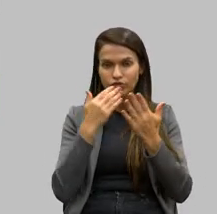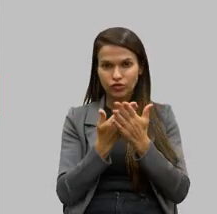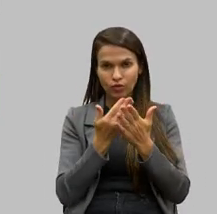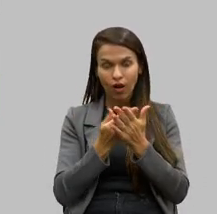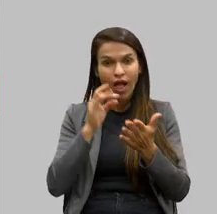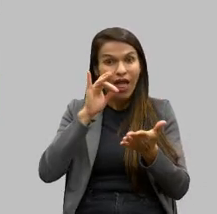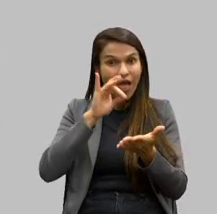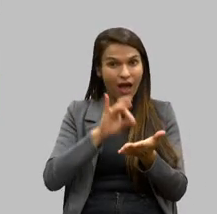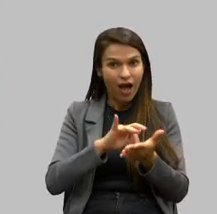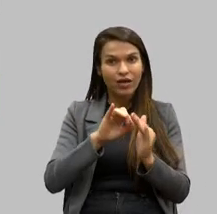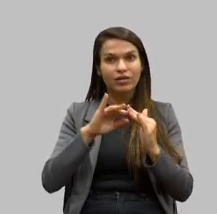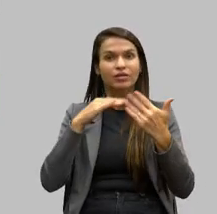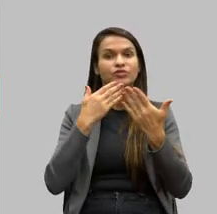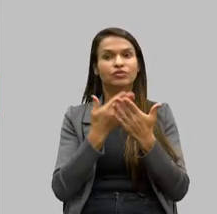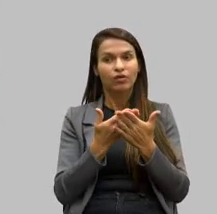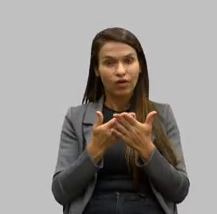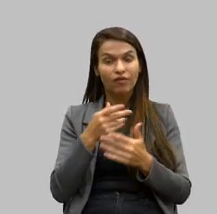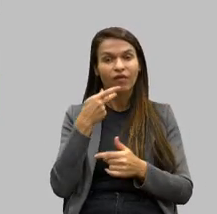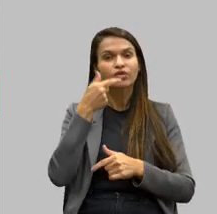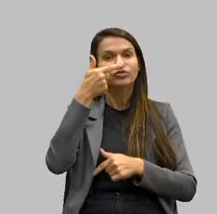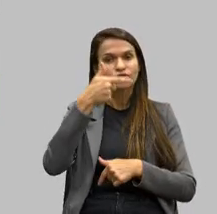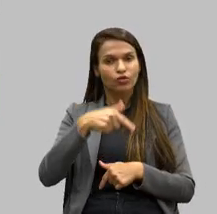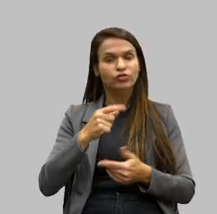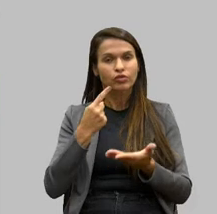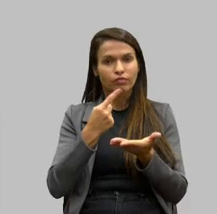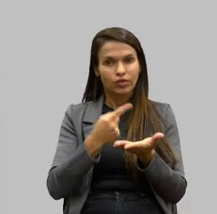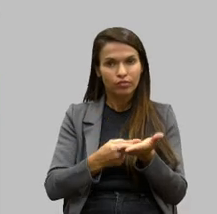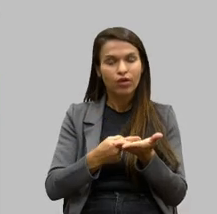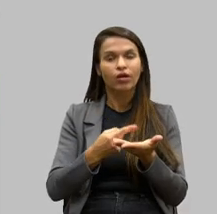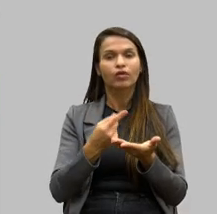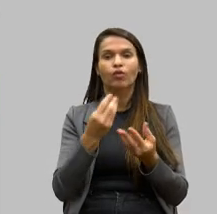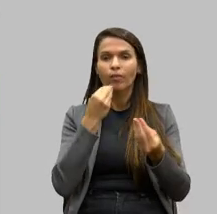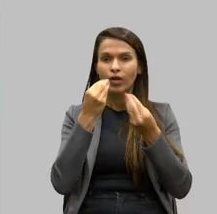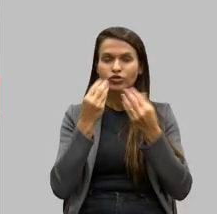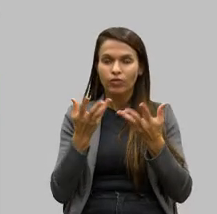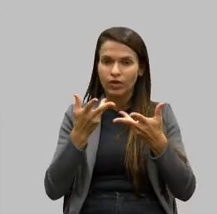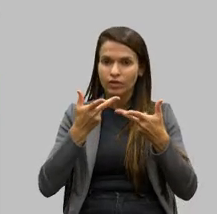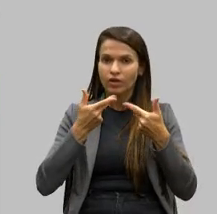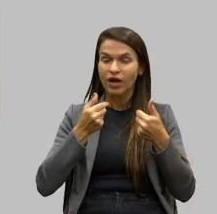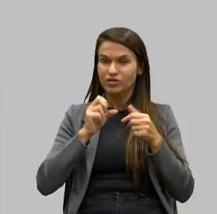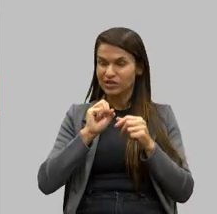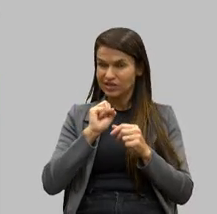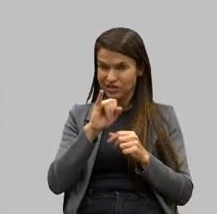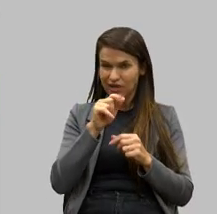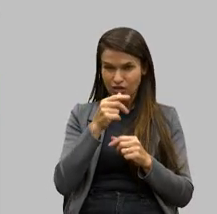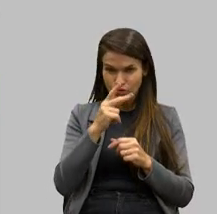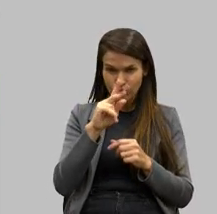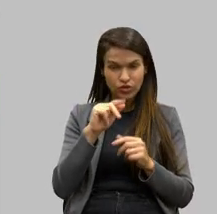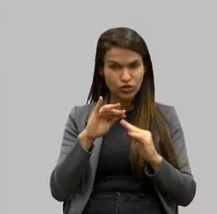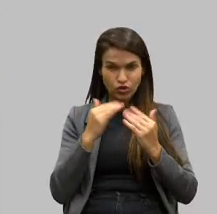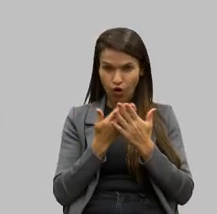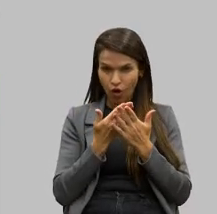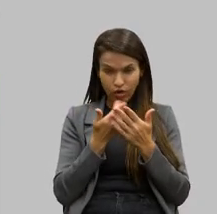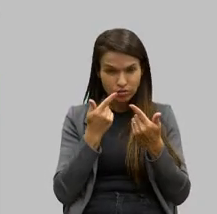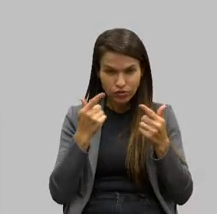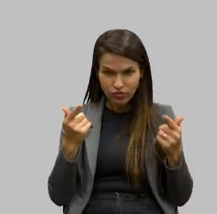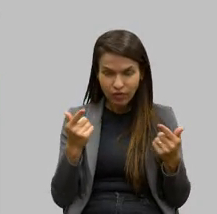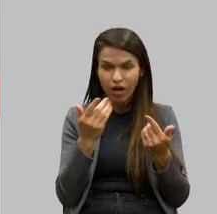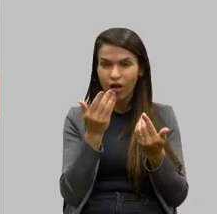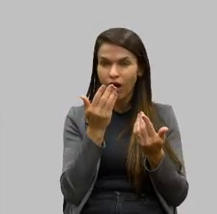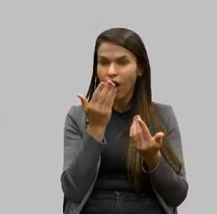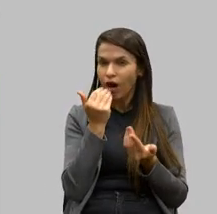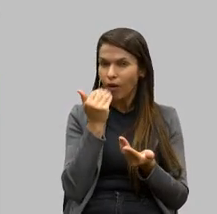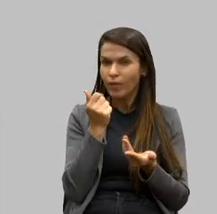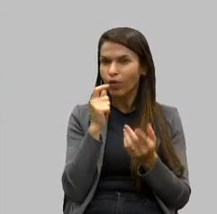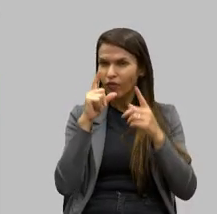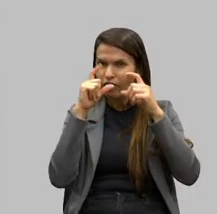escolas e reafirmo o nosso compromisso com a merenda de qualidade, que se a nossa escola não tiver uma merenda com a foto